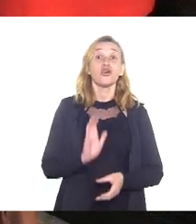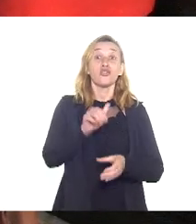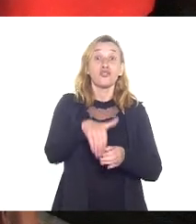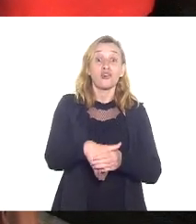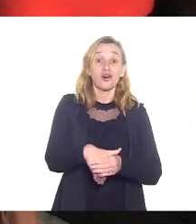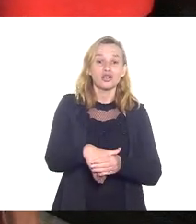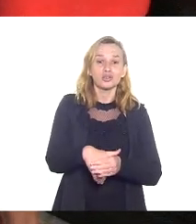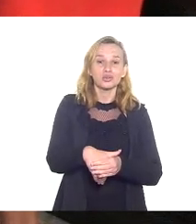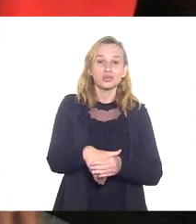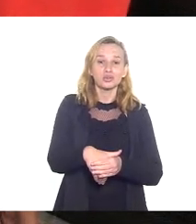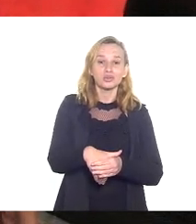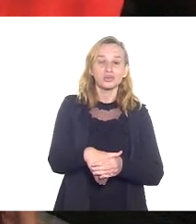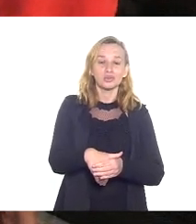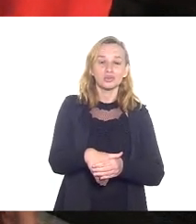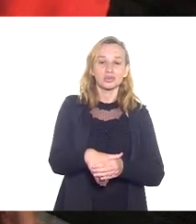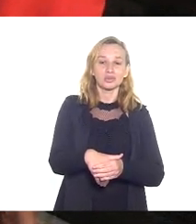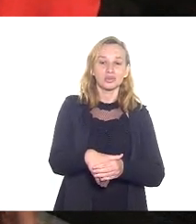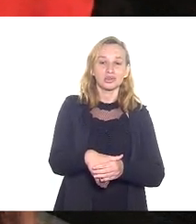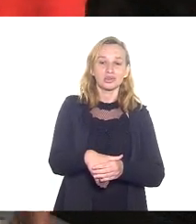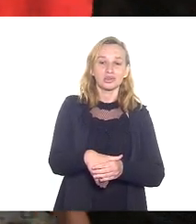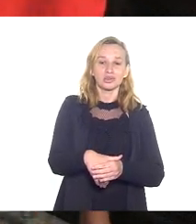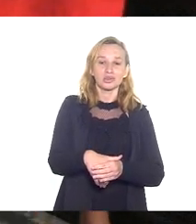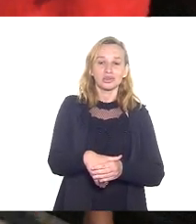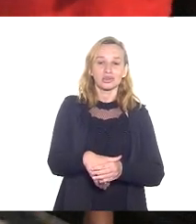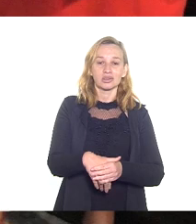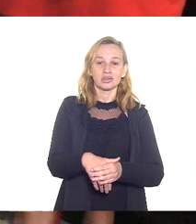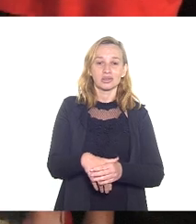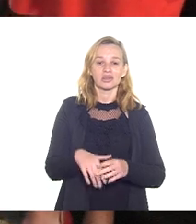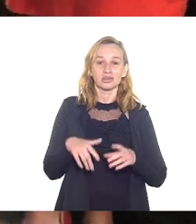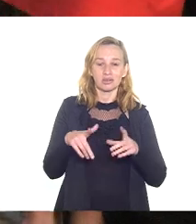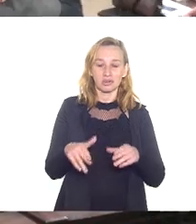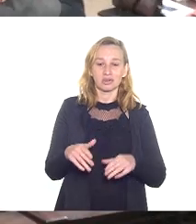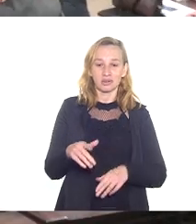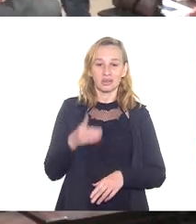voto consoante votou o deputado André Siciliano.